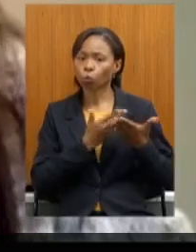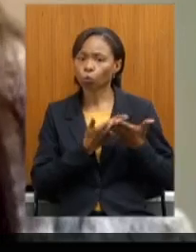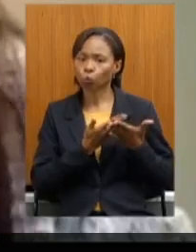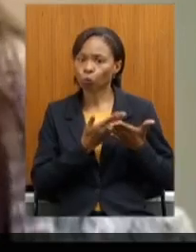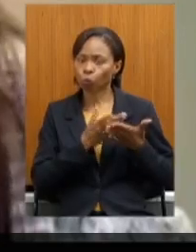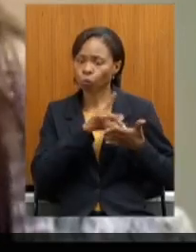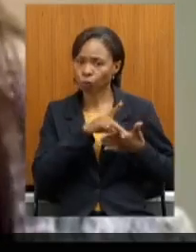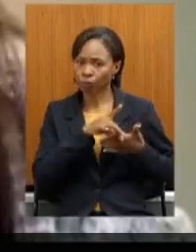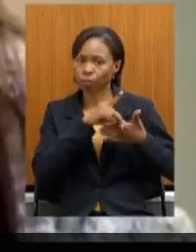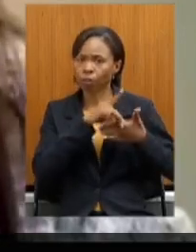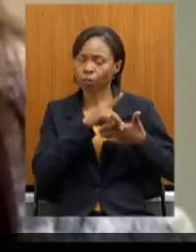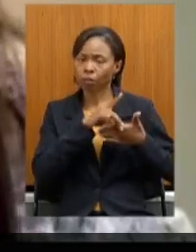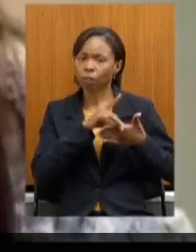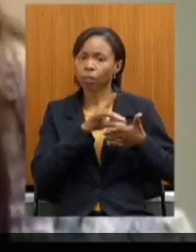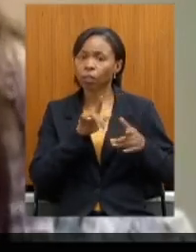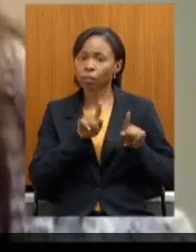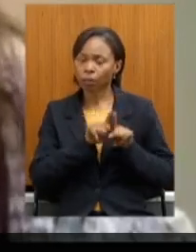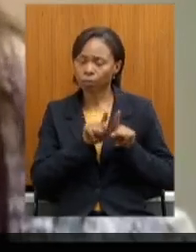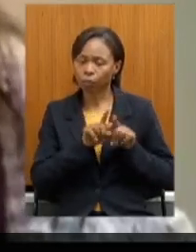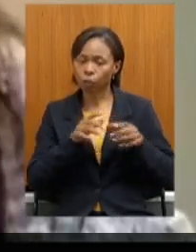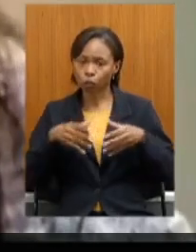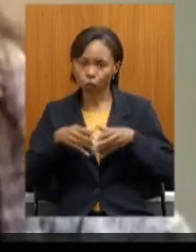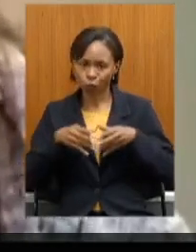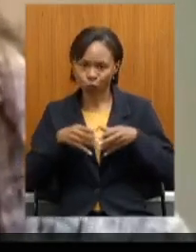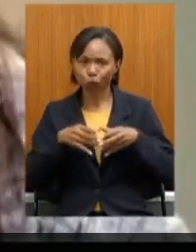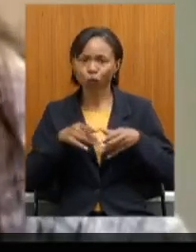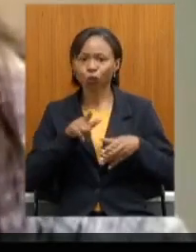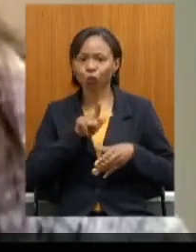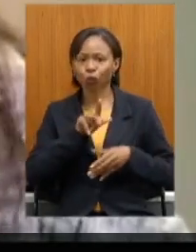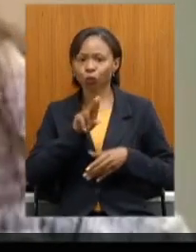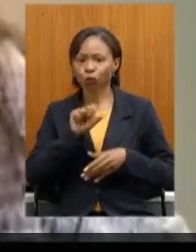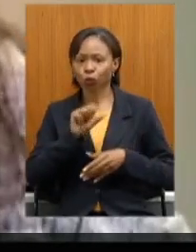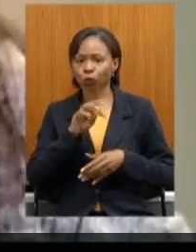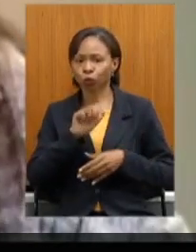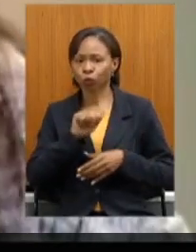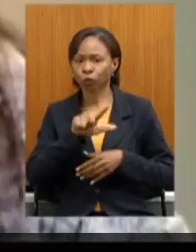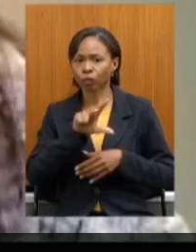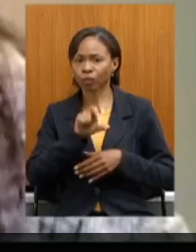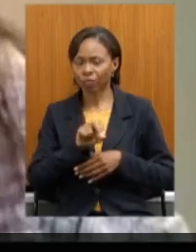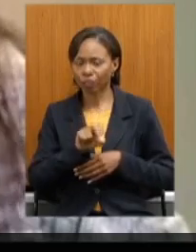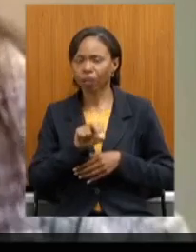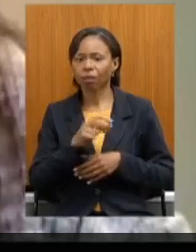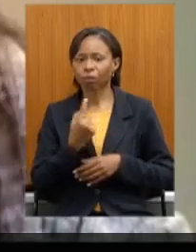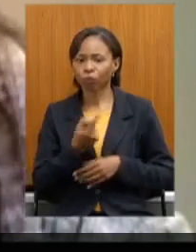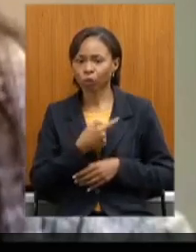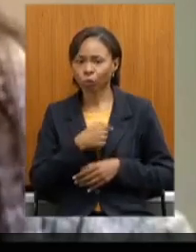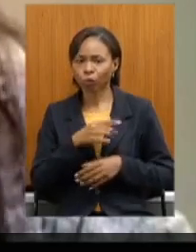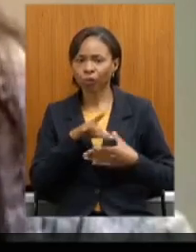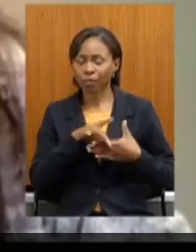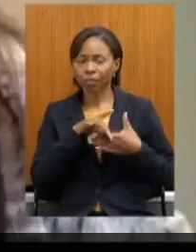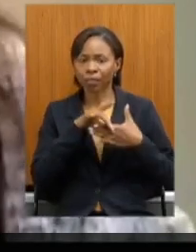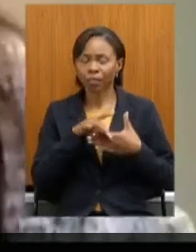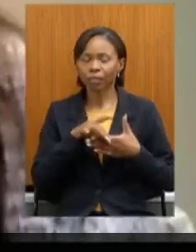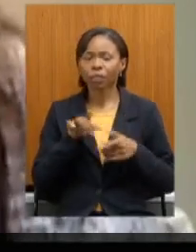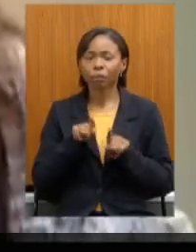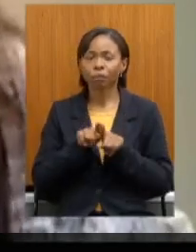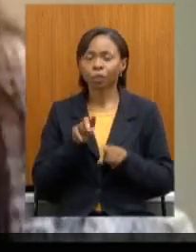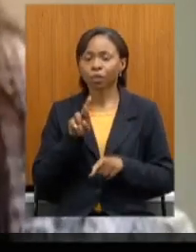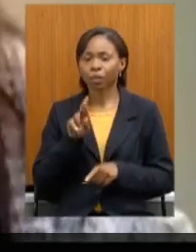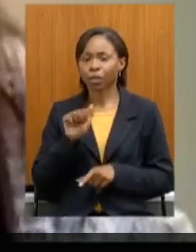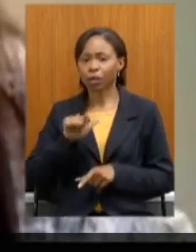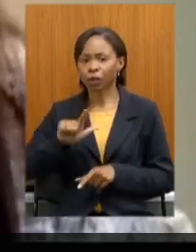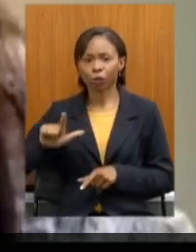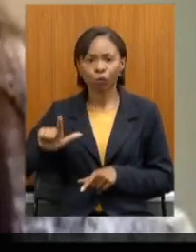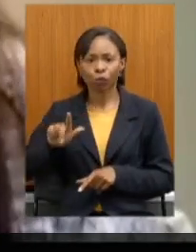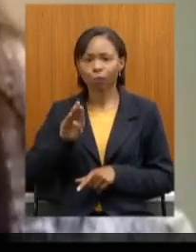nosso líder, líder do nosso bloco, deputado Gustavo Valadares, do nosso líder de governo, deputado Raul Belém, dizer da forma